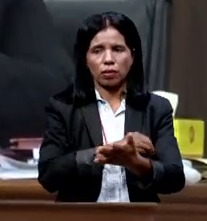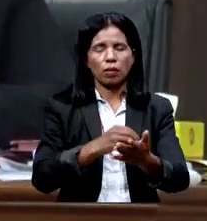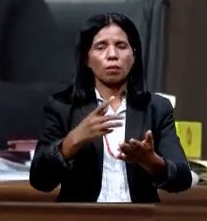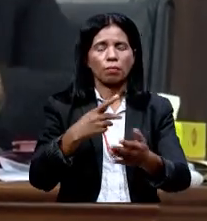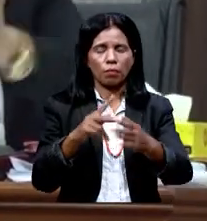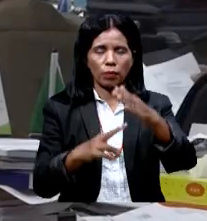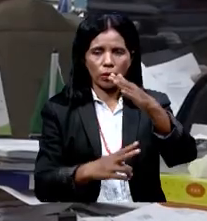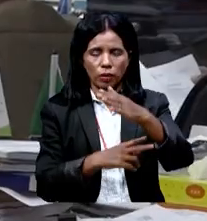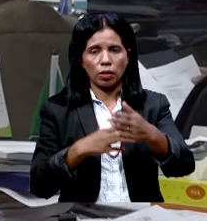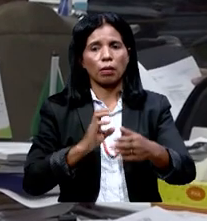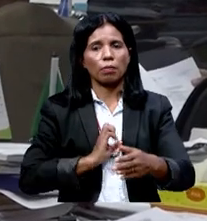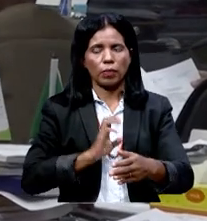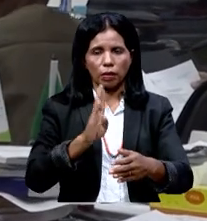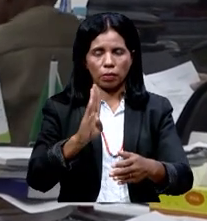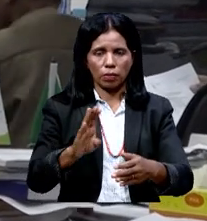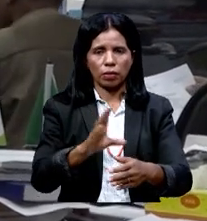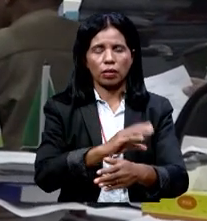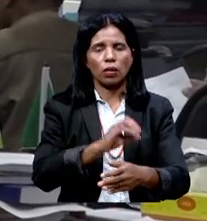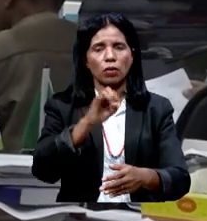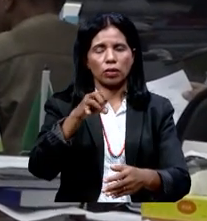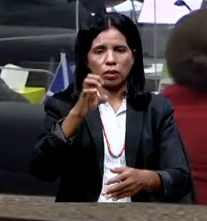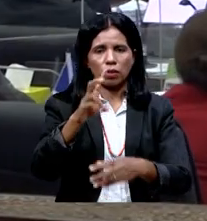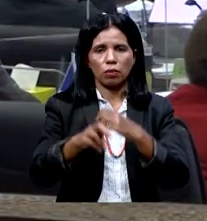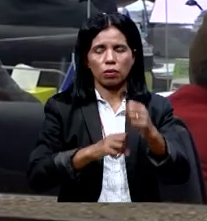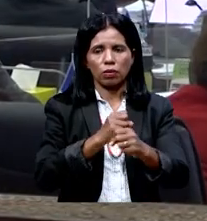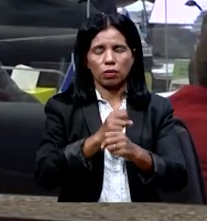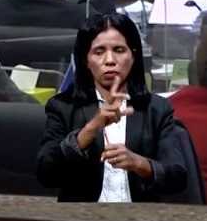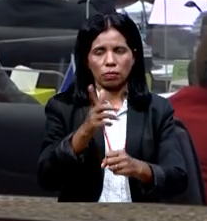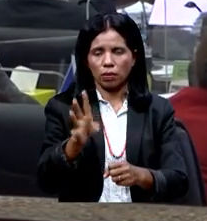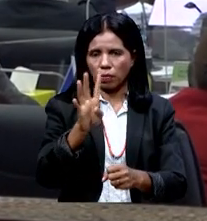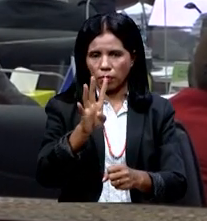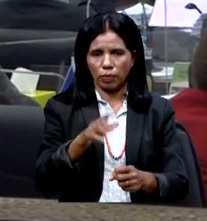Fong e orçamento geral estado Tinang Riuroron Resenhat. Rohimadia, Zaimir Santos, ZMN.